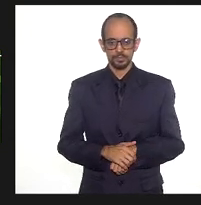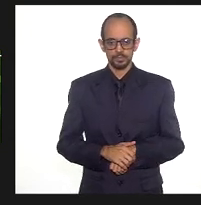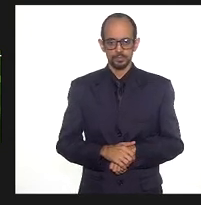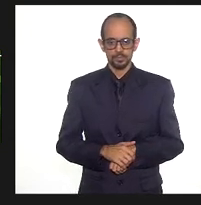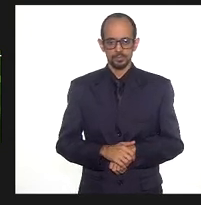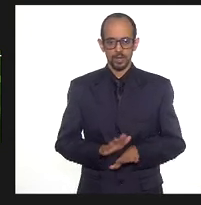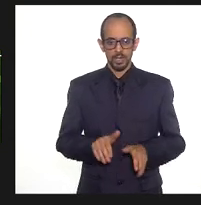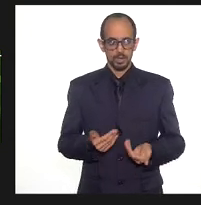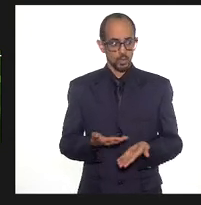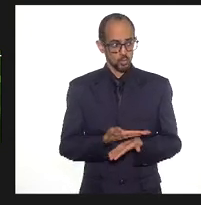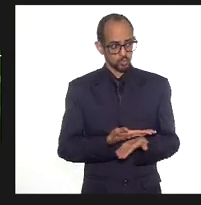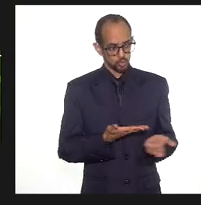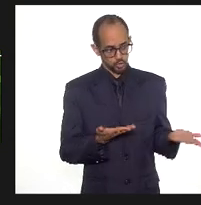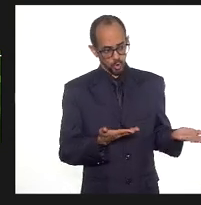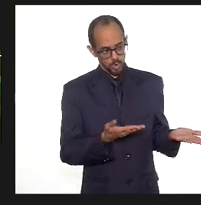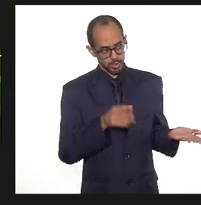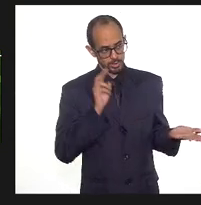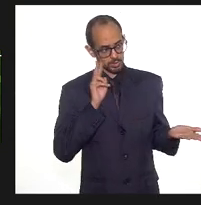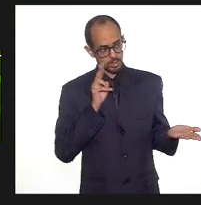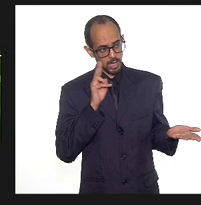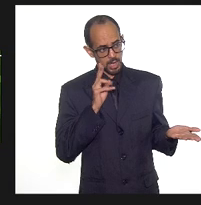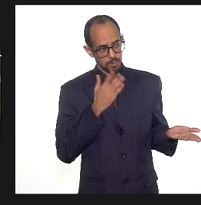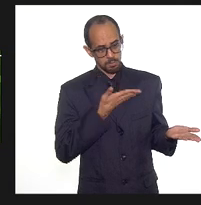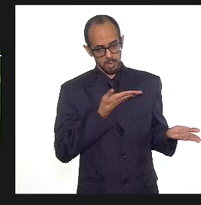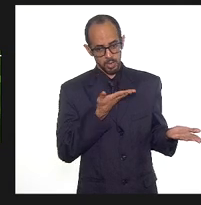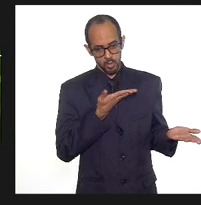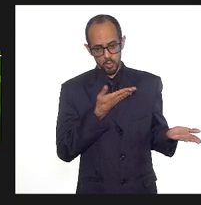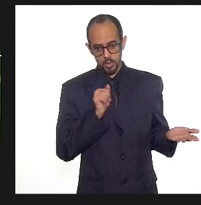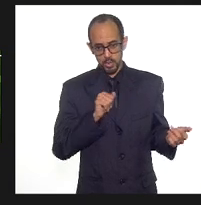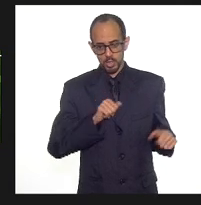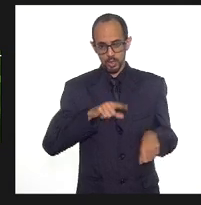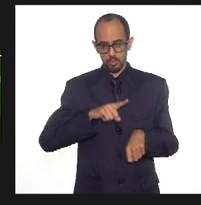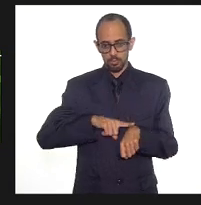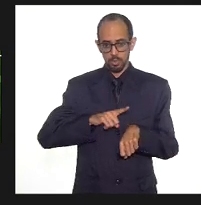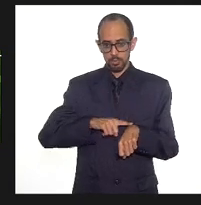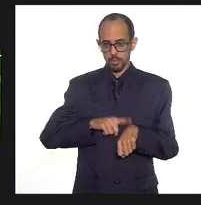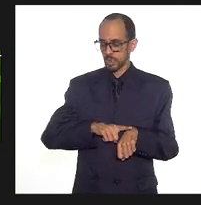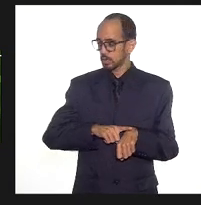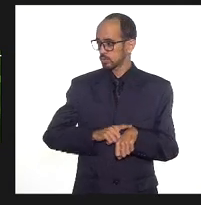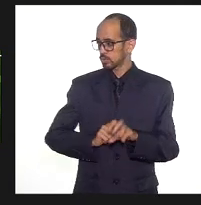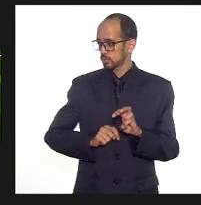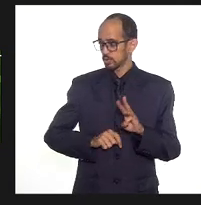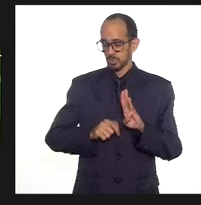Os senhores e senhoras vão de lembrar que entre o terceiro trimestre de